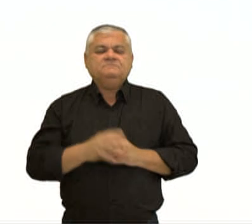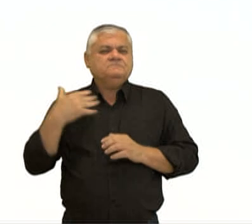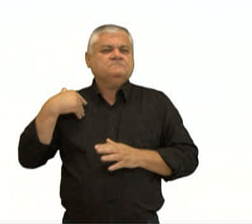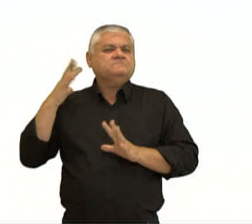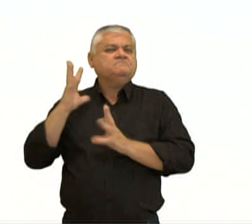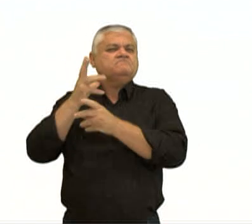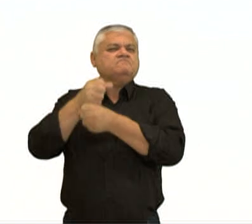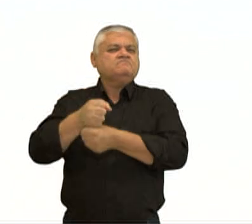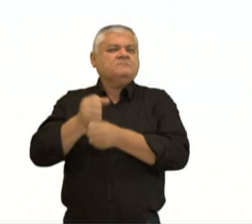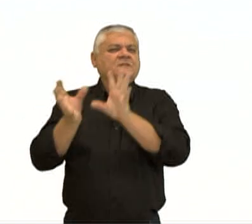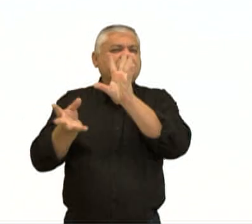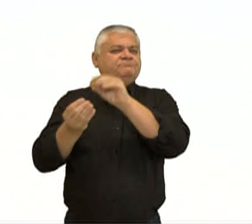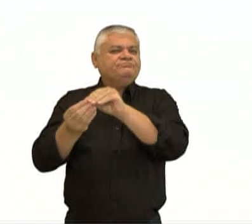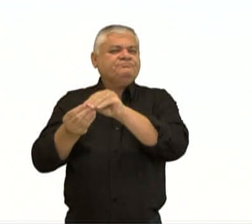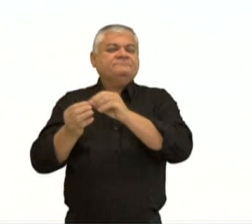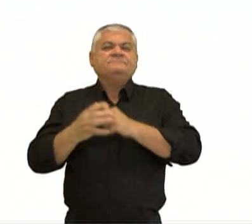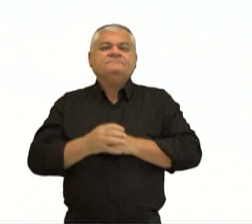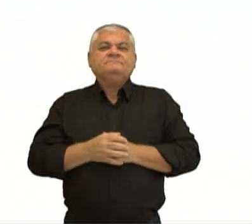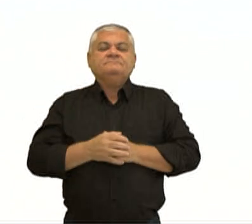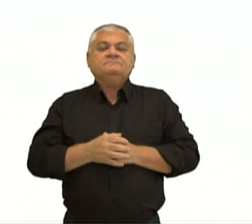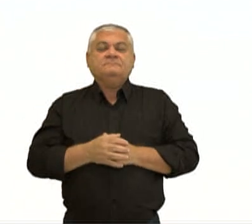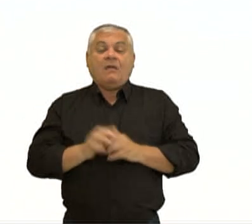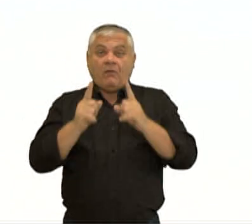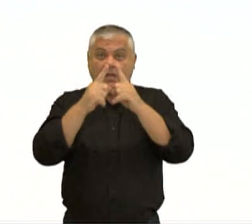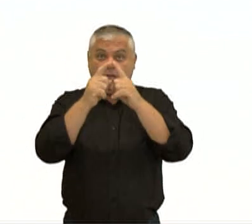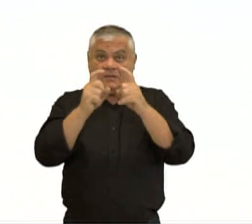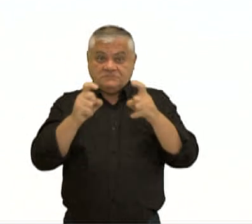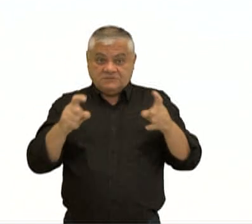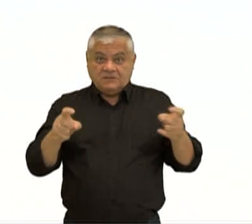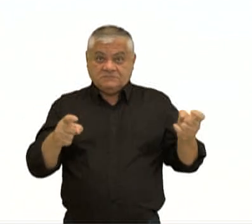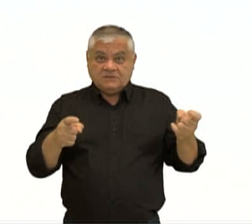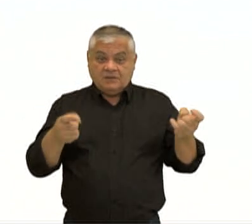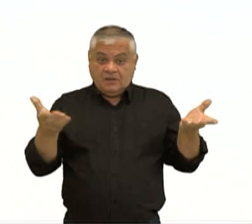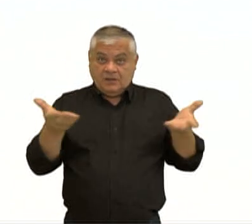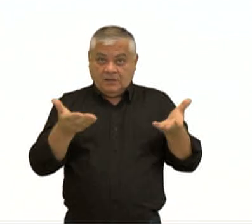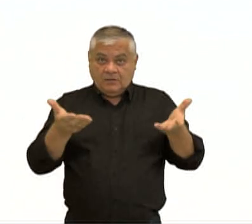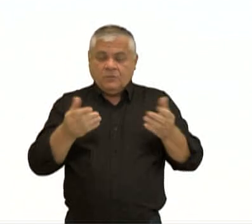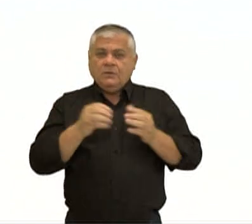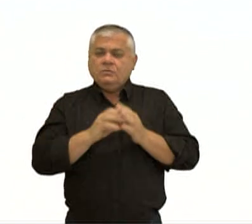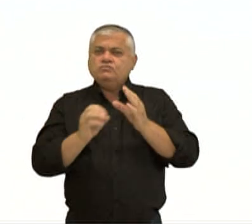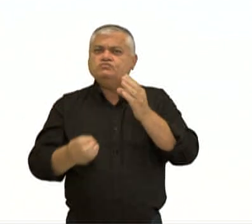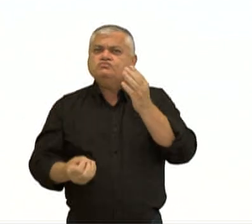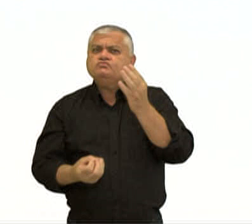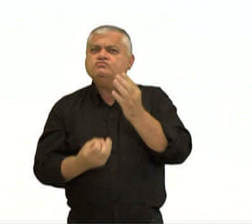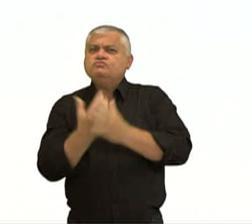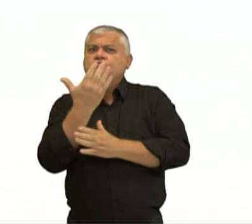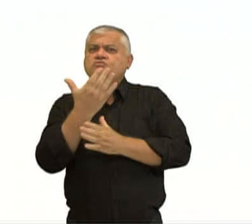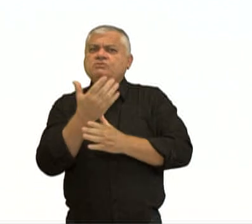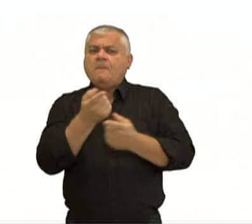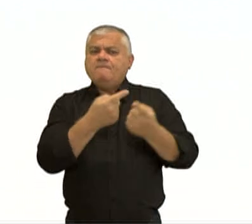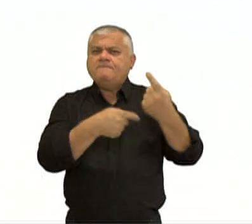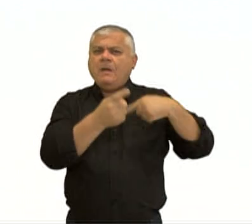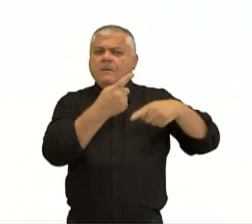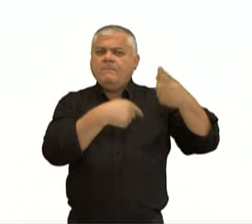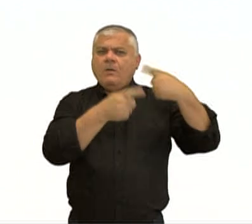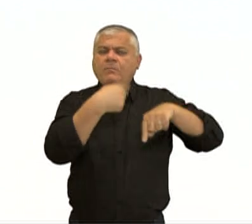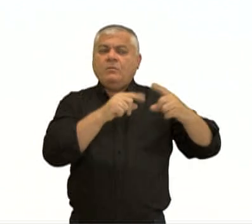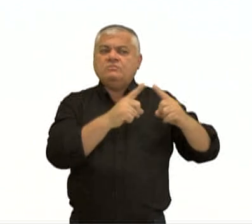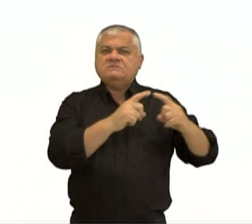Retomando, né? A ciência moderna nasceu a partir das revoluções